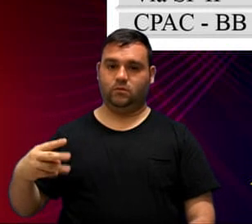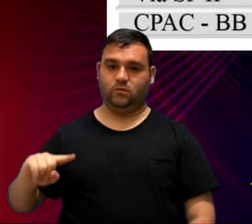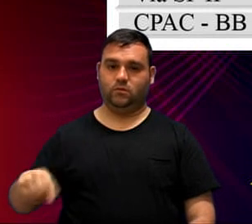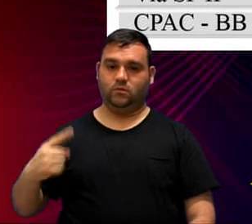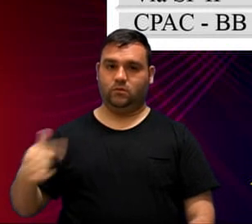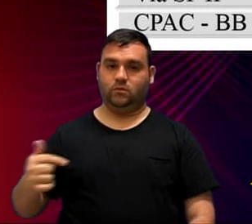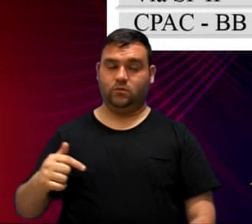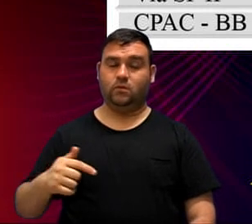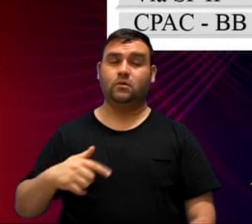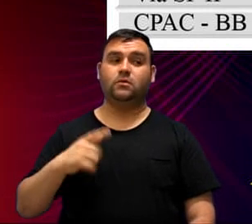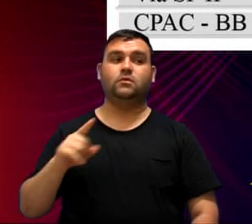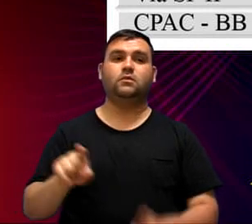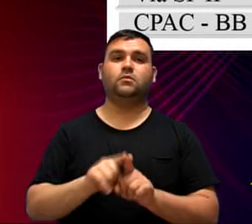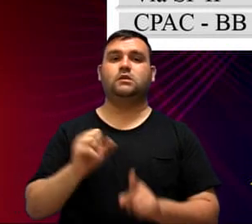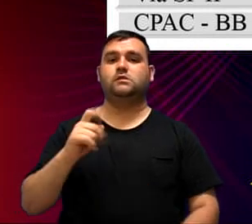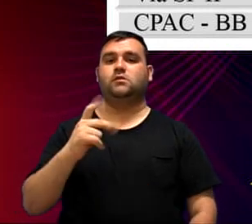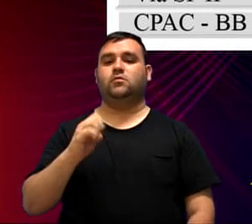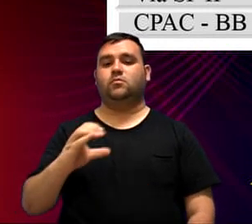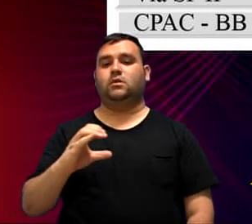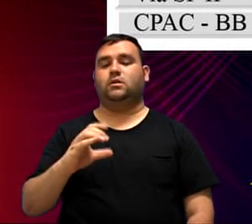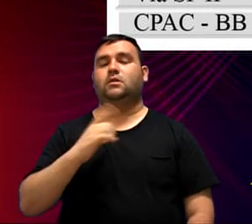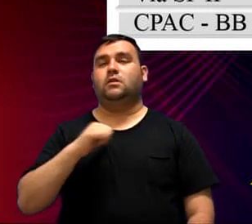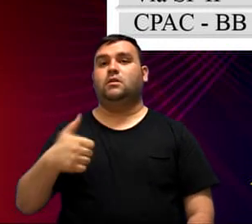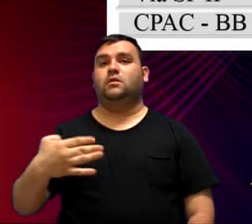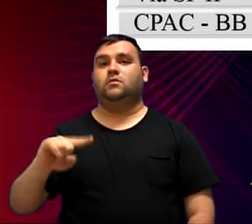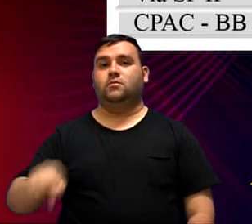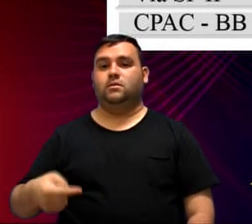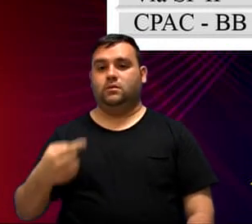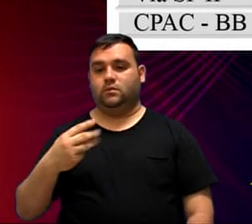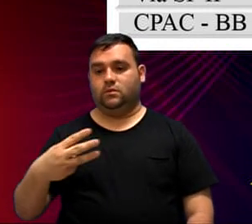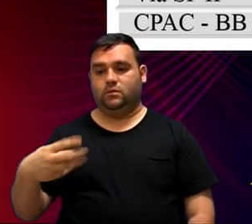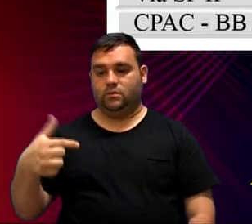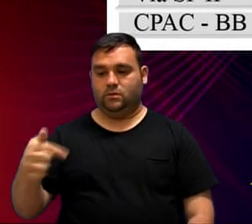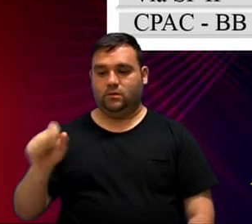R$ 4.923.373,16. E o CEPAC do Banco do Brasil, de